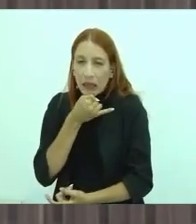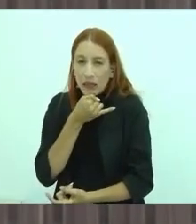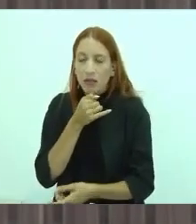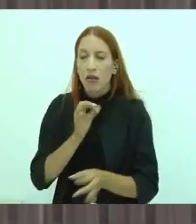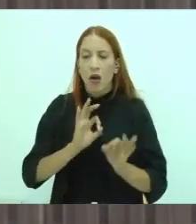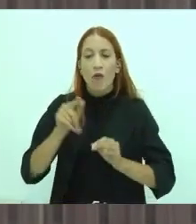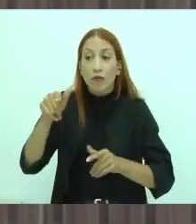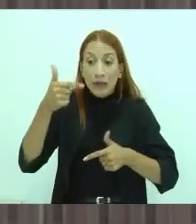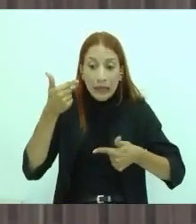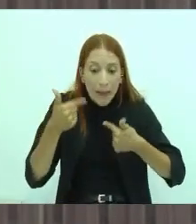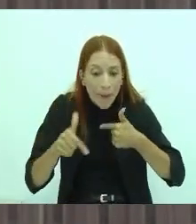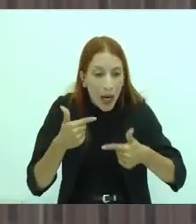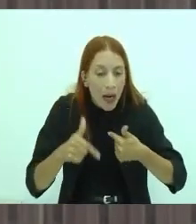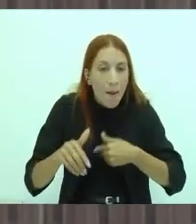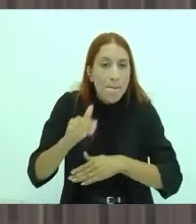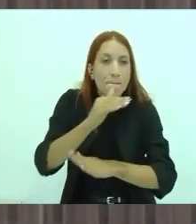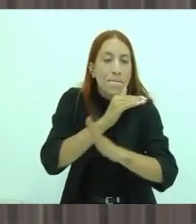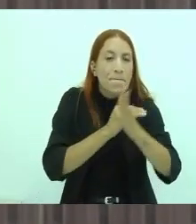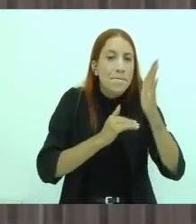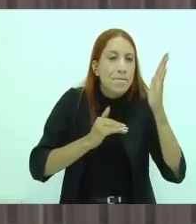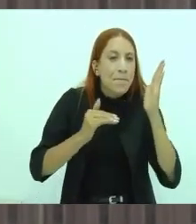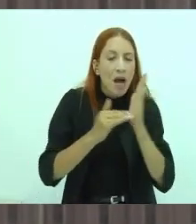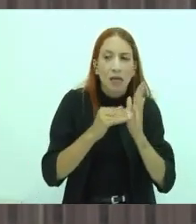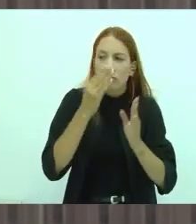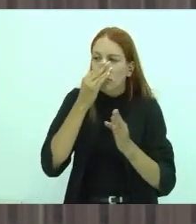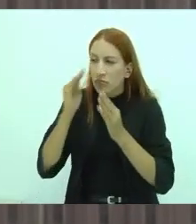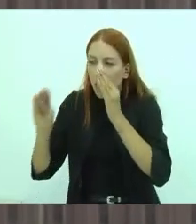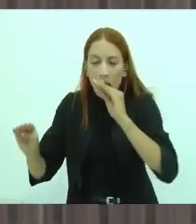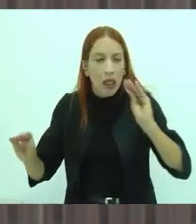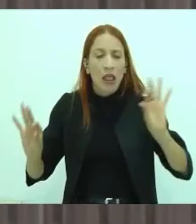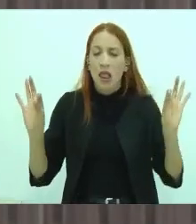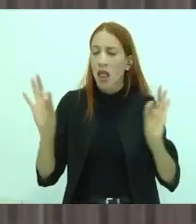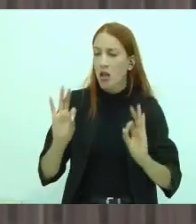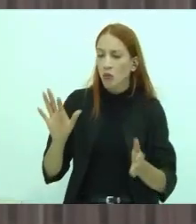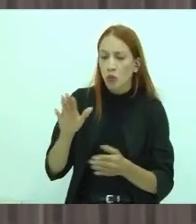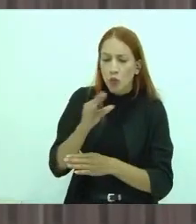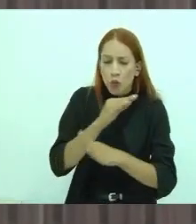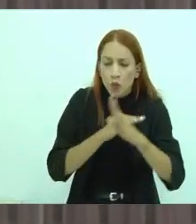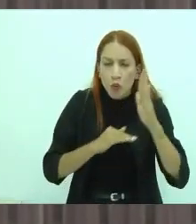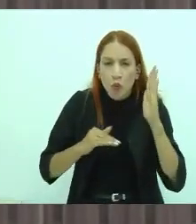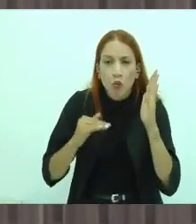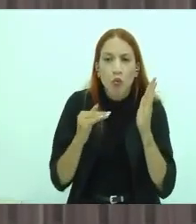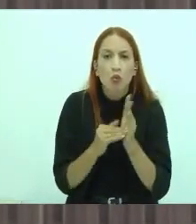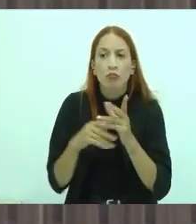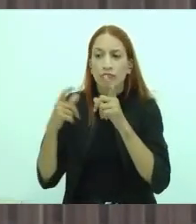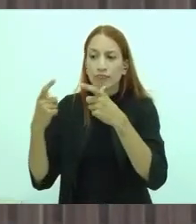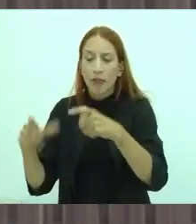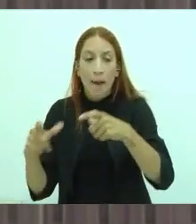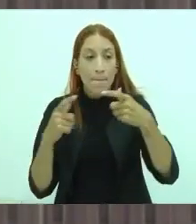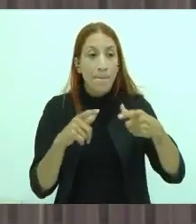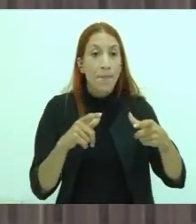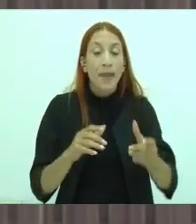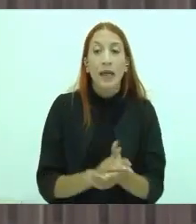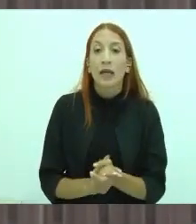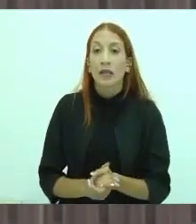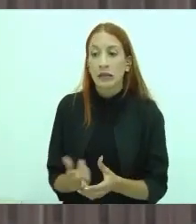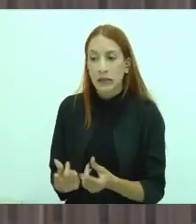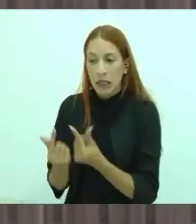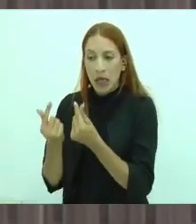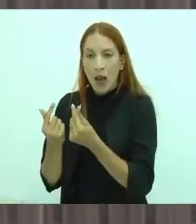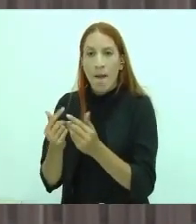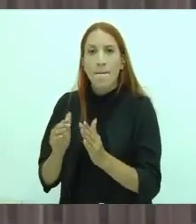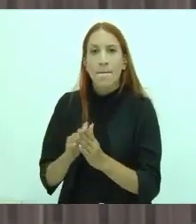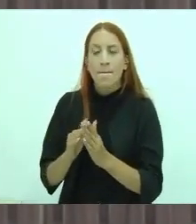está trabalhando para todos sem extinção de nenhuma classe está fazendo bairros de classe média bairro de classe